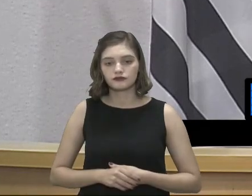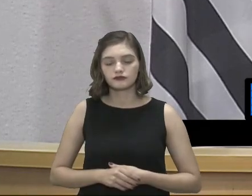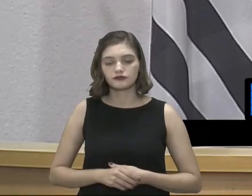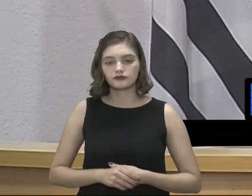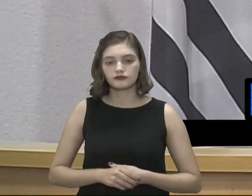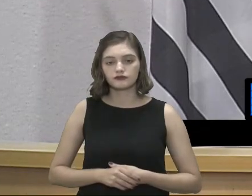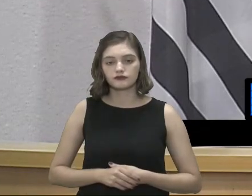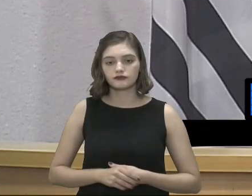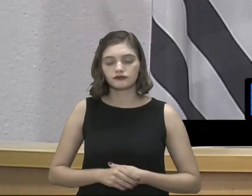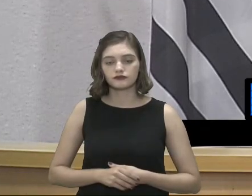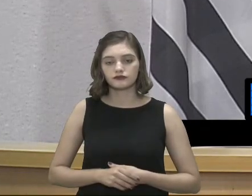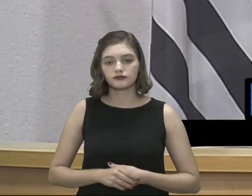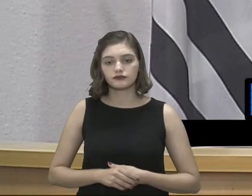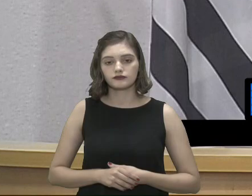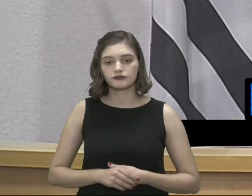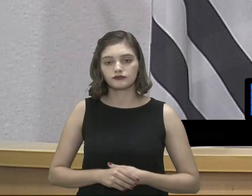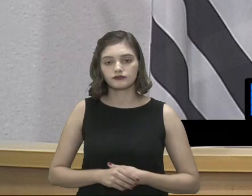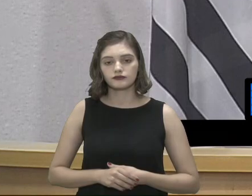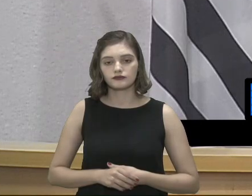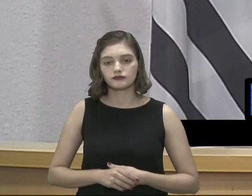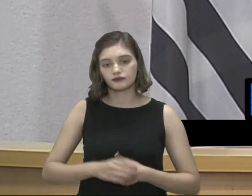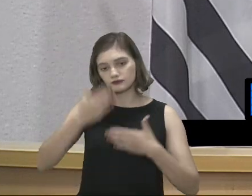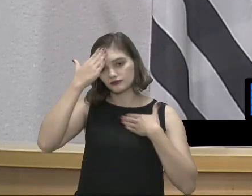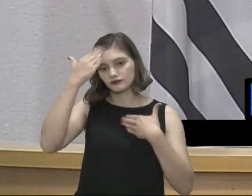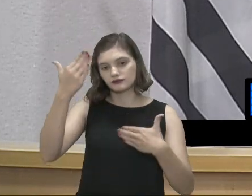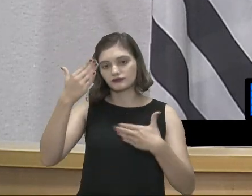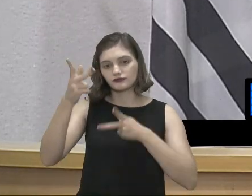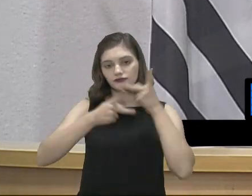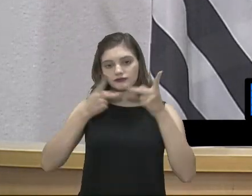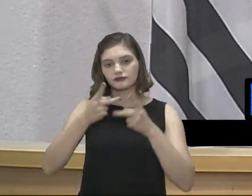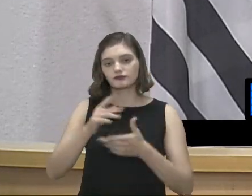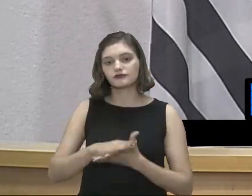isso. E obrigada pela fala.